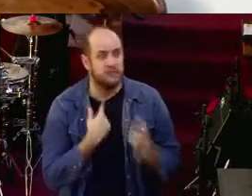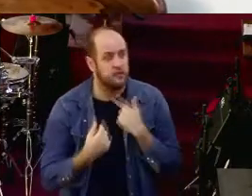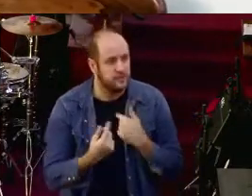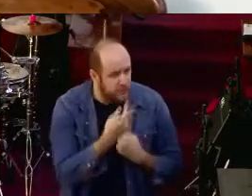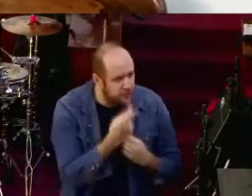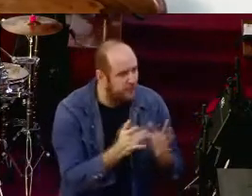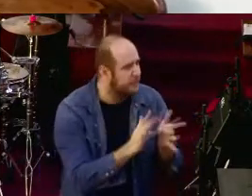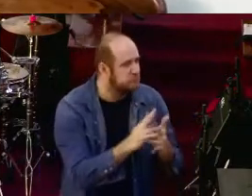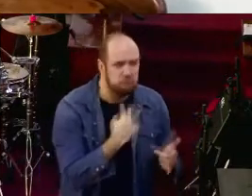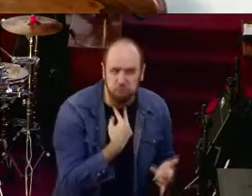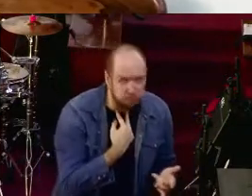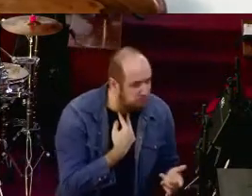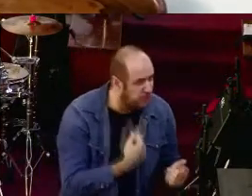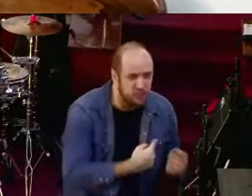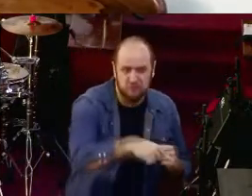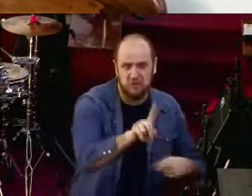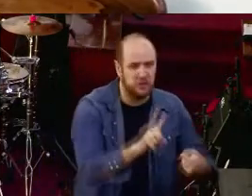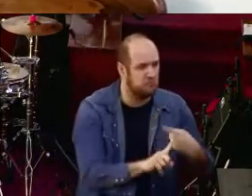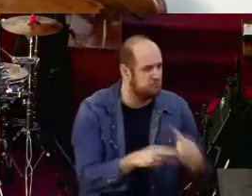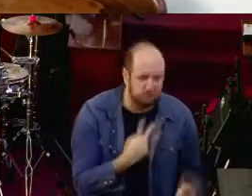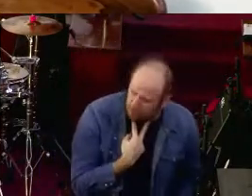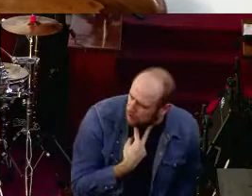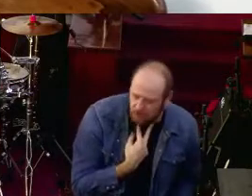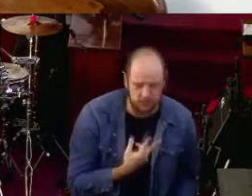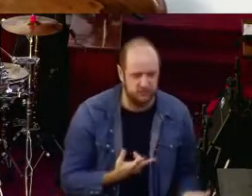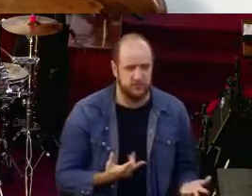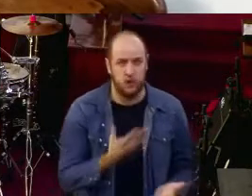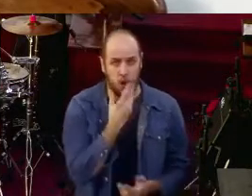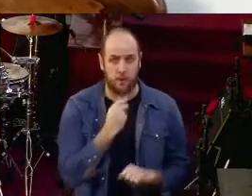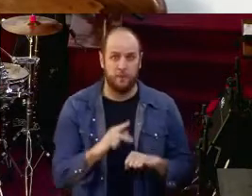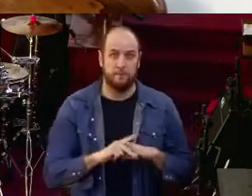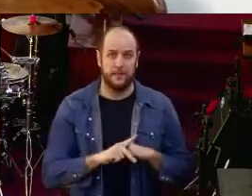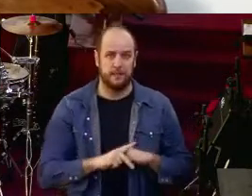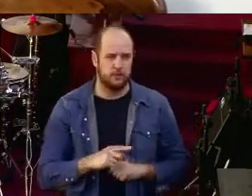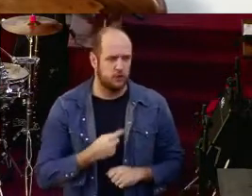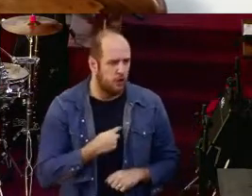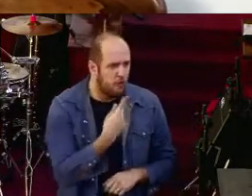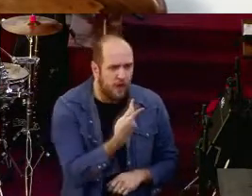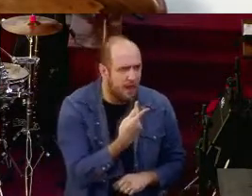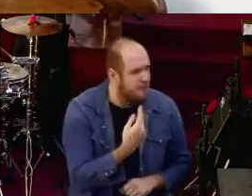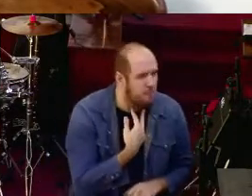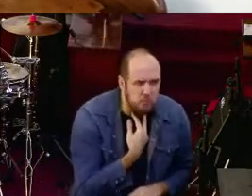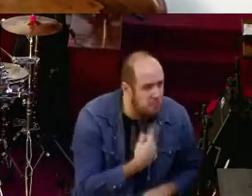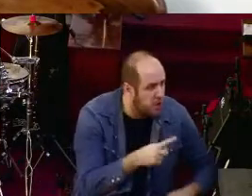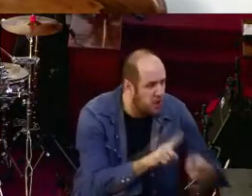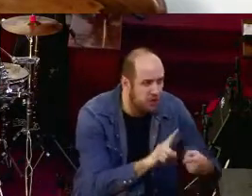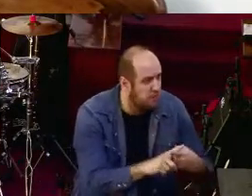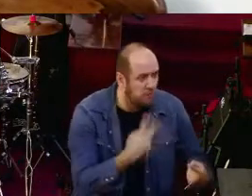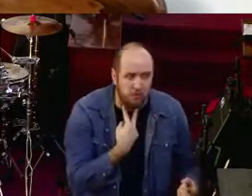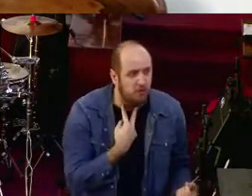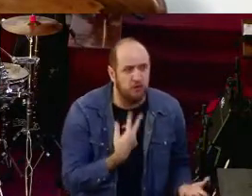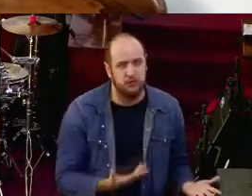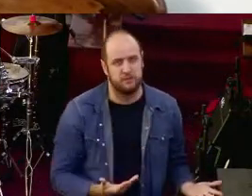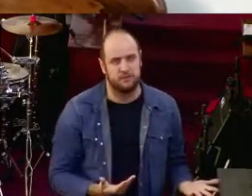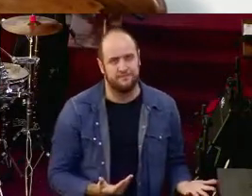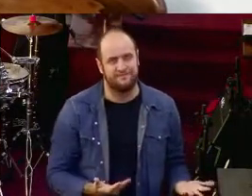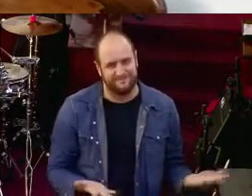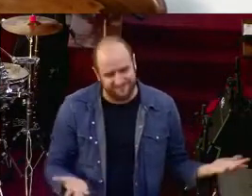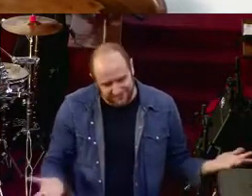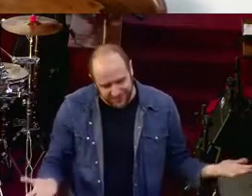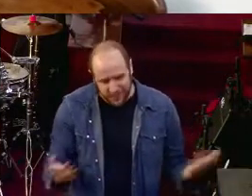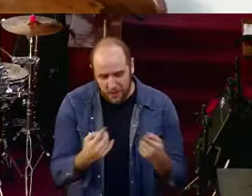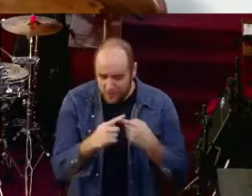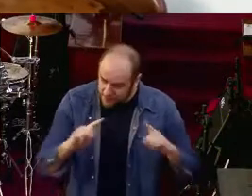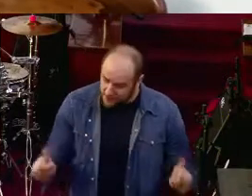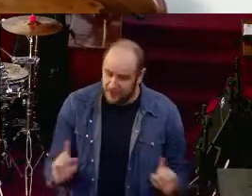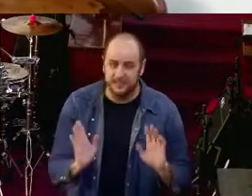Jesus: o Senhor não pode ir para a cruz. Pedro foi quem disse isso, né? No entanto, o que temos aqui